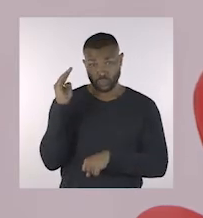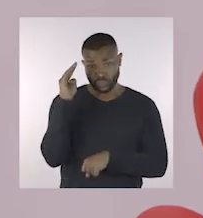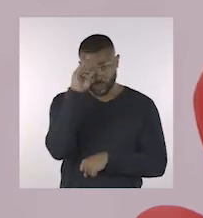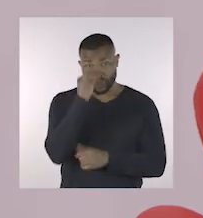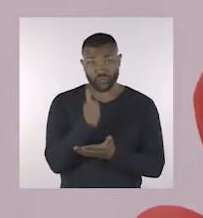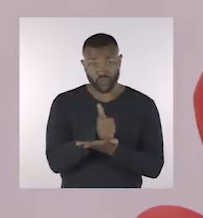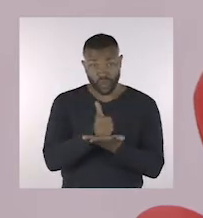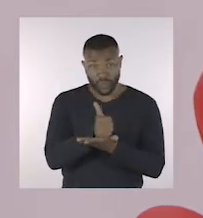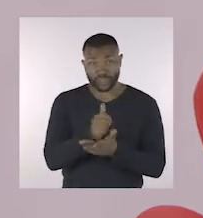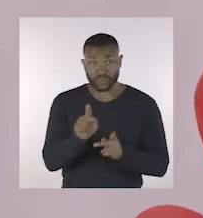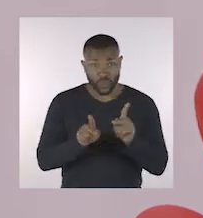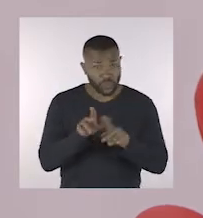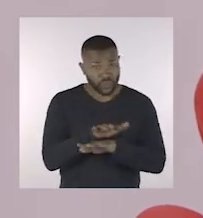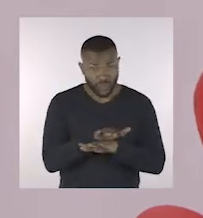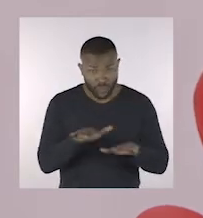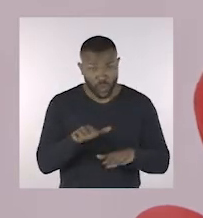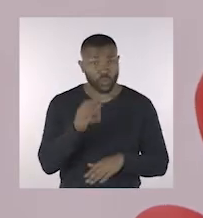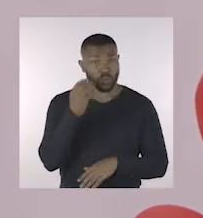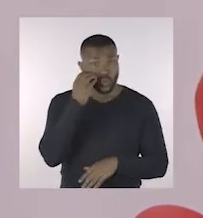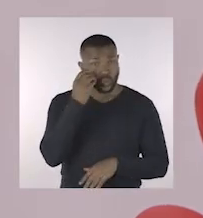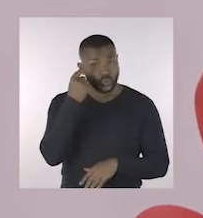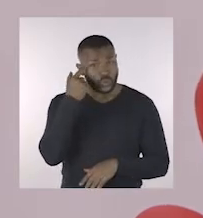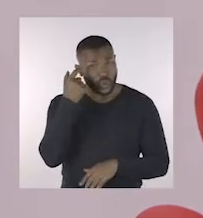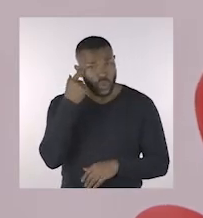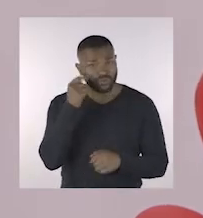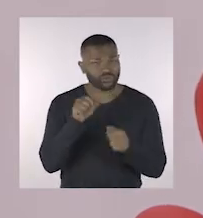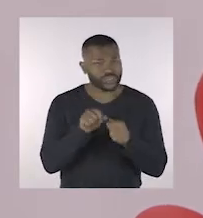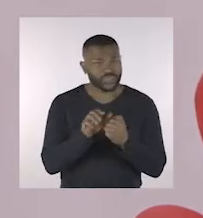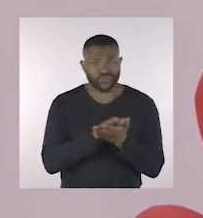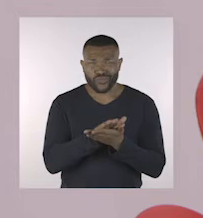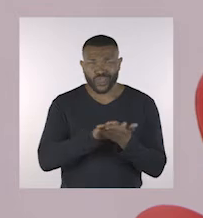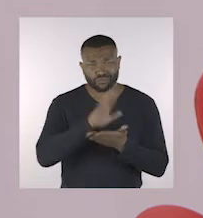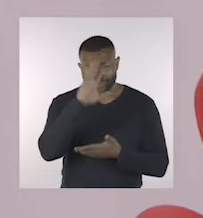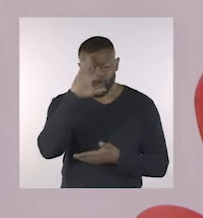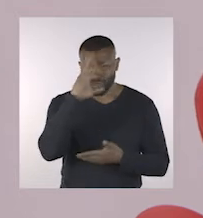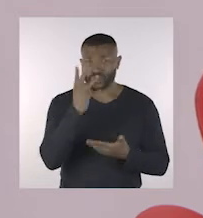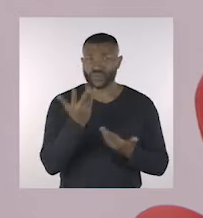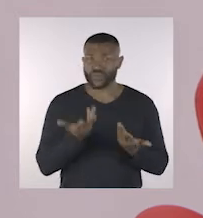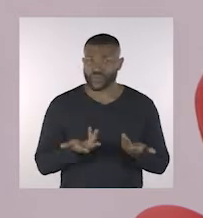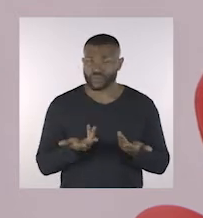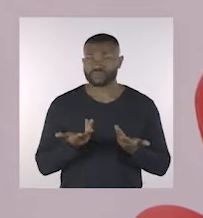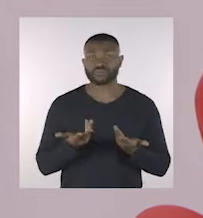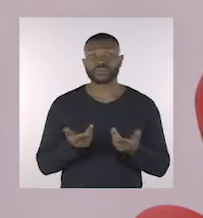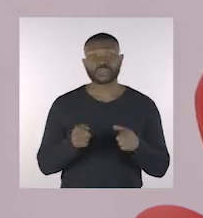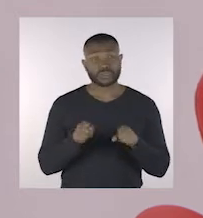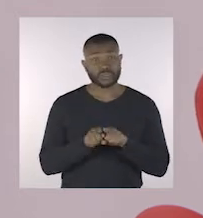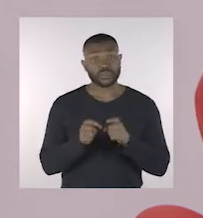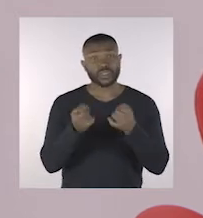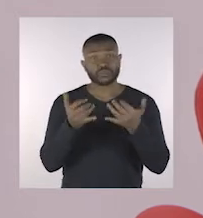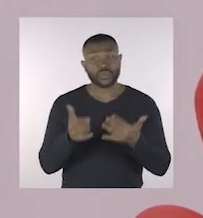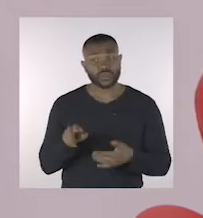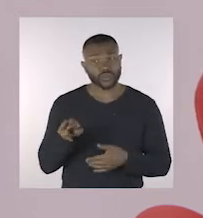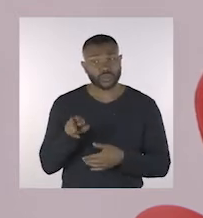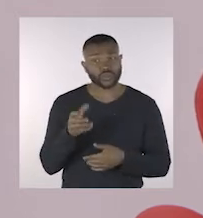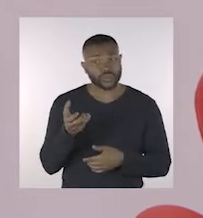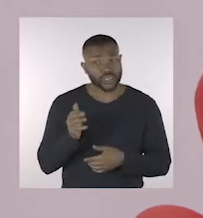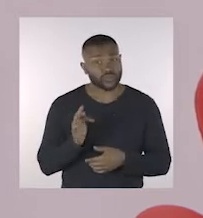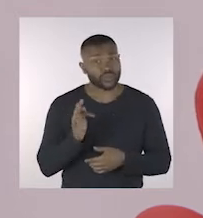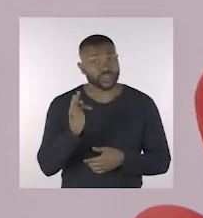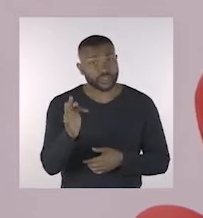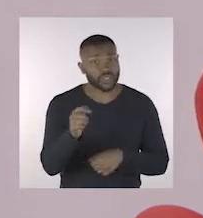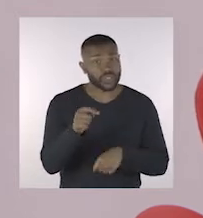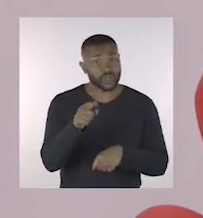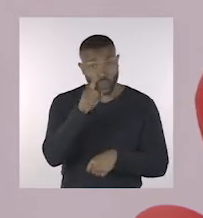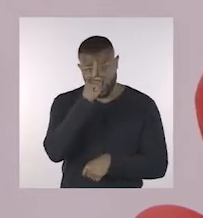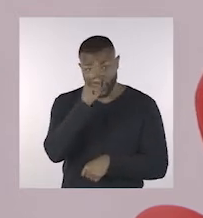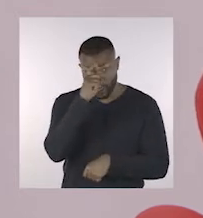bolsonaro acabou com uma a farmácia popular Bruno e Dora Não fizeram nada para resolver falem também sobre o que